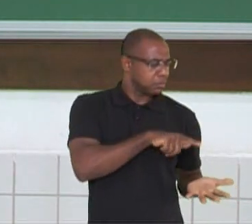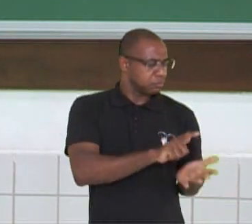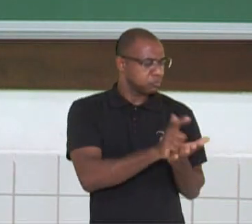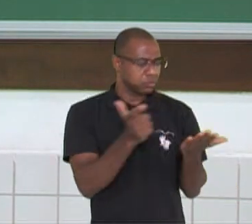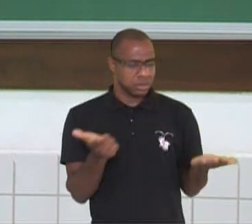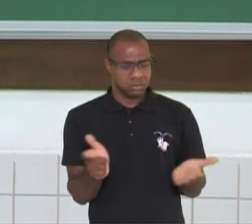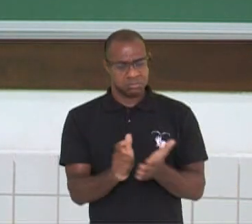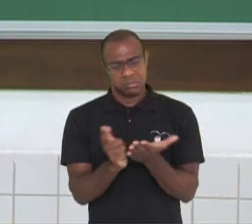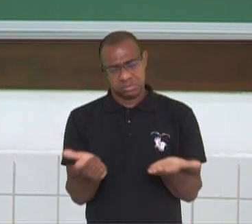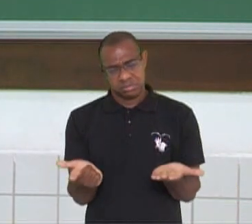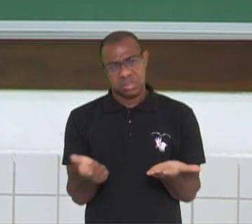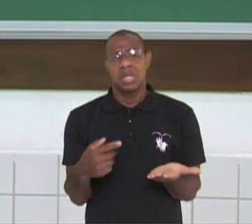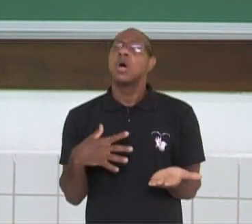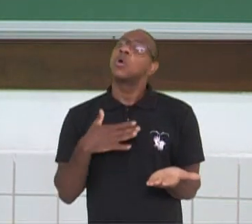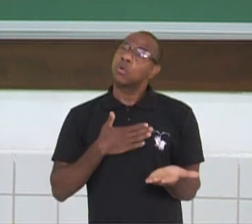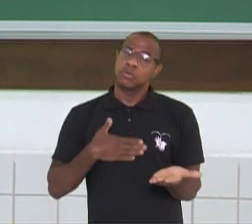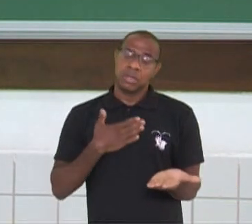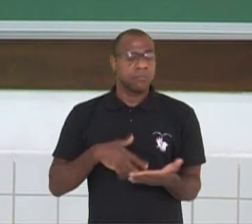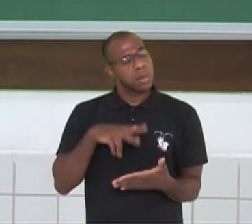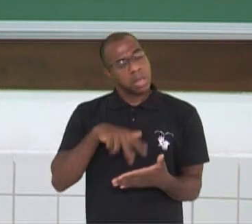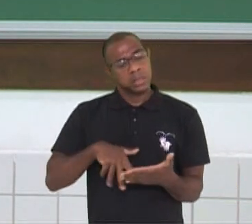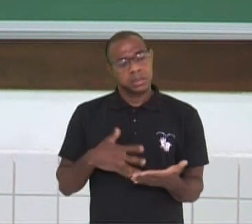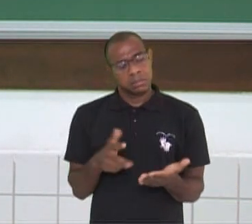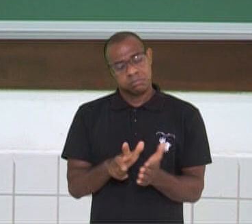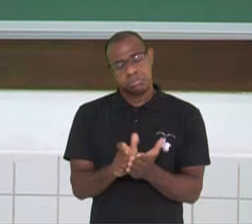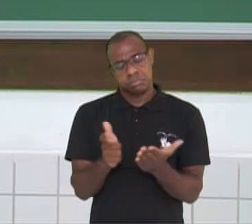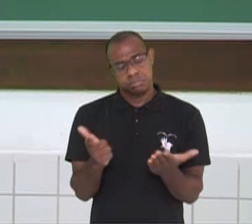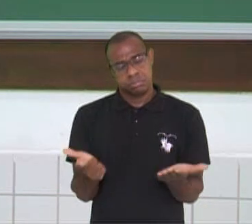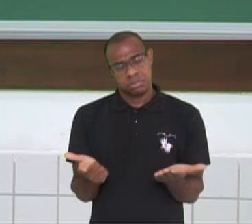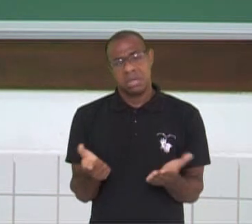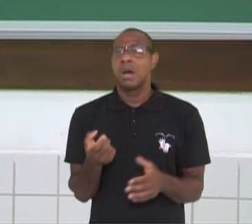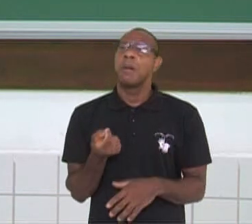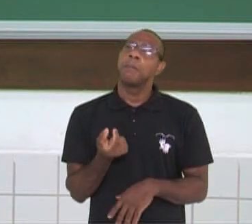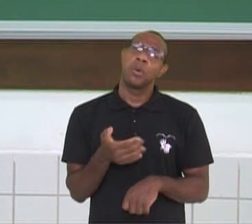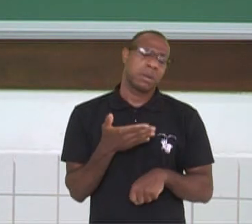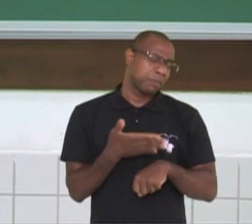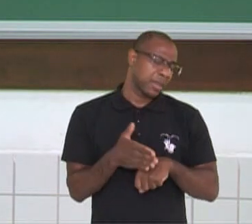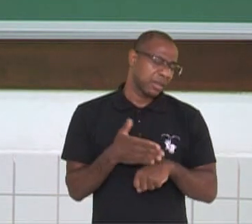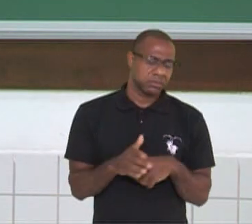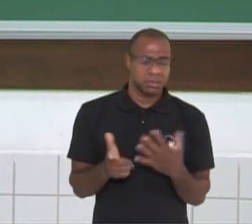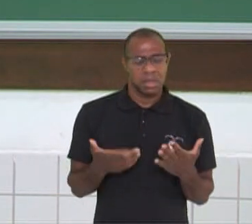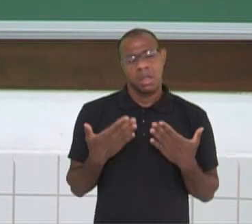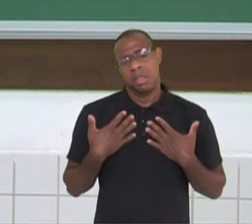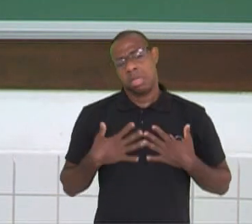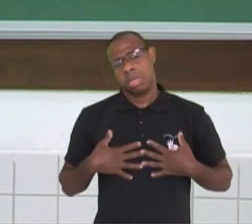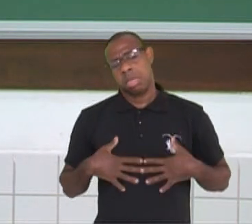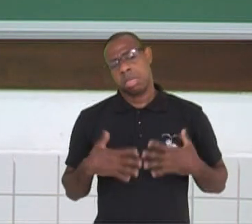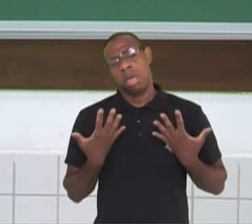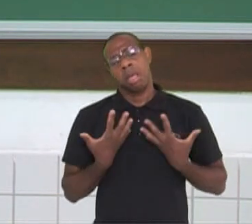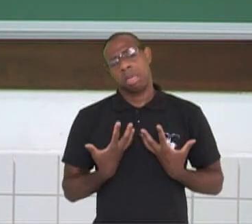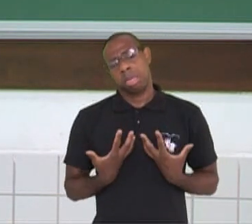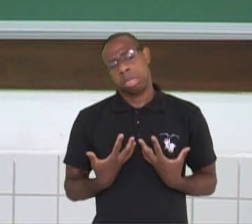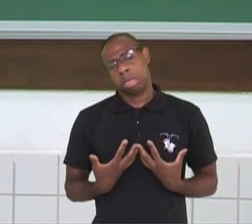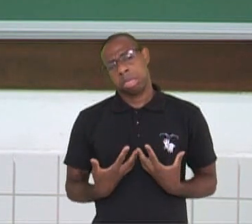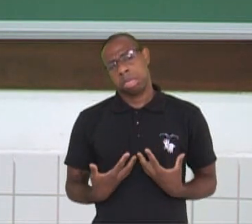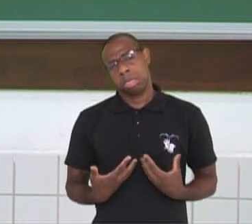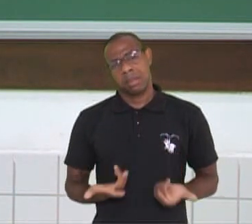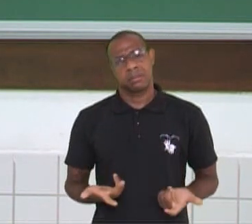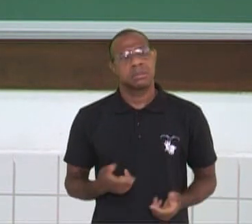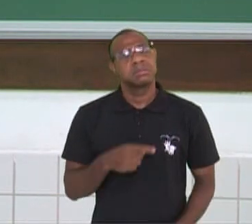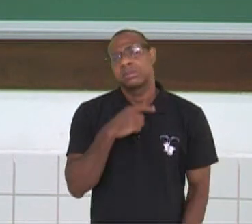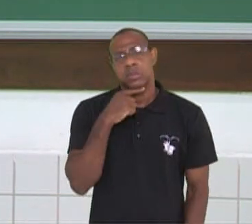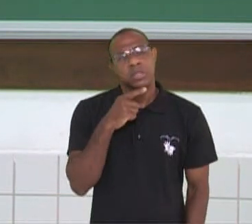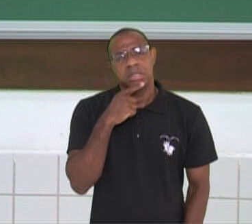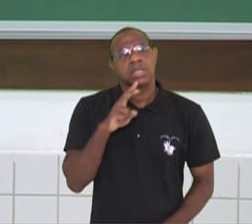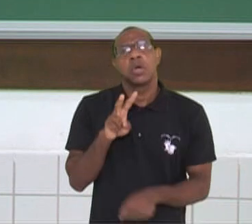que gostava da leitura, mas de pouca prática, já cansado para promover mudanças no Brasil. Repara,